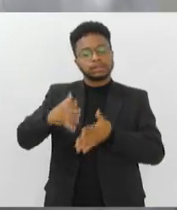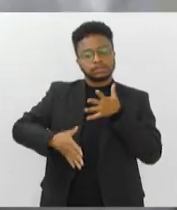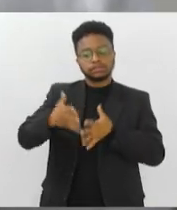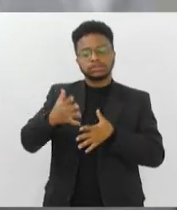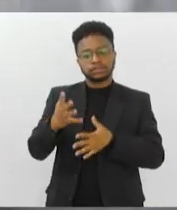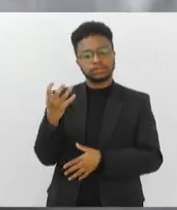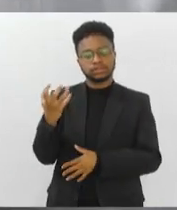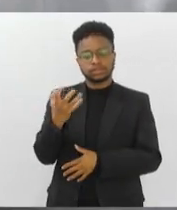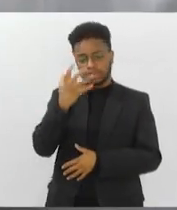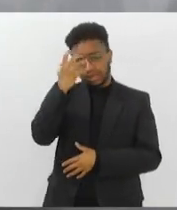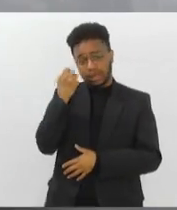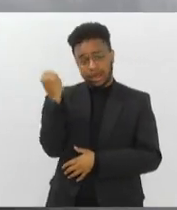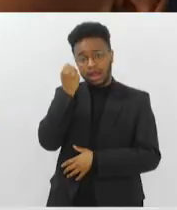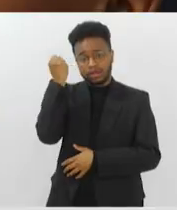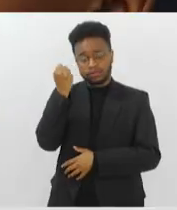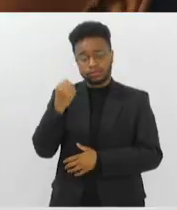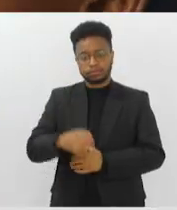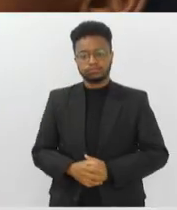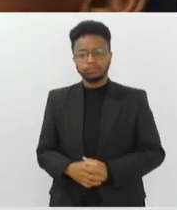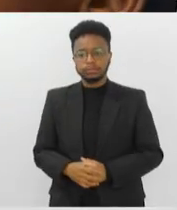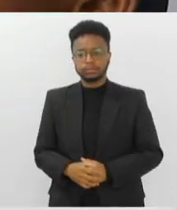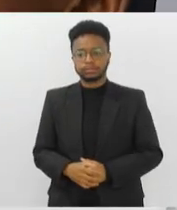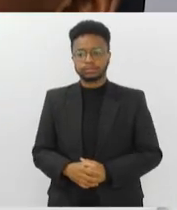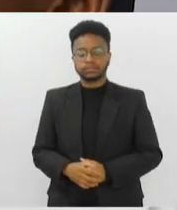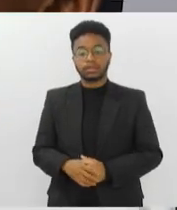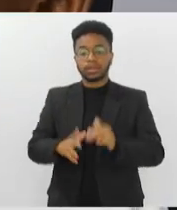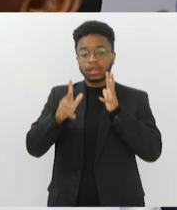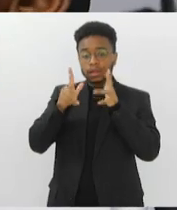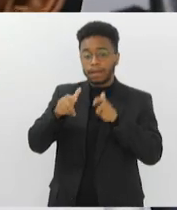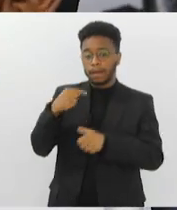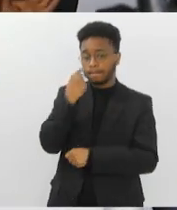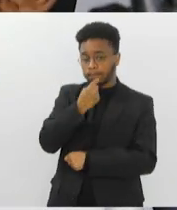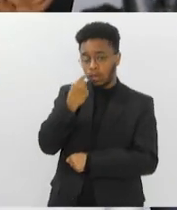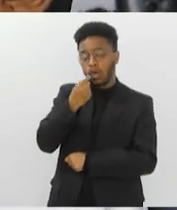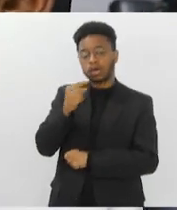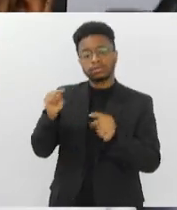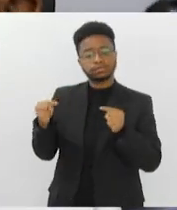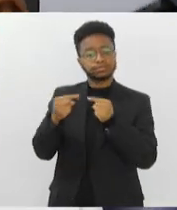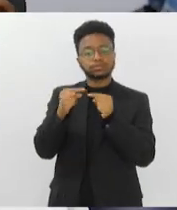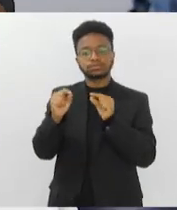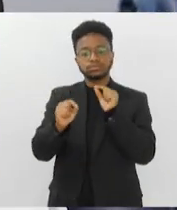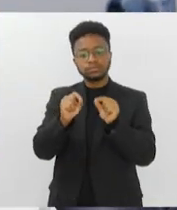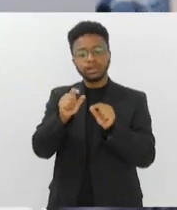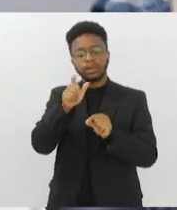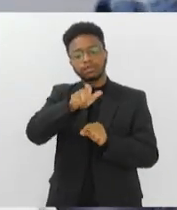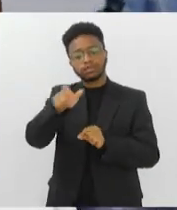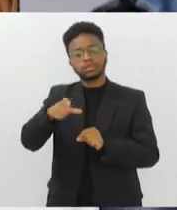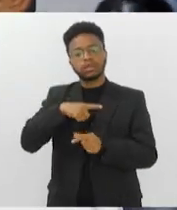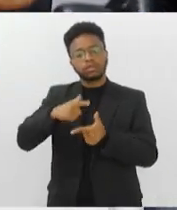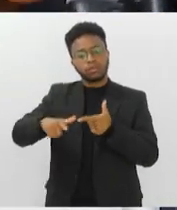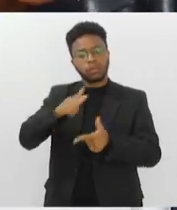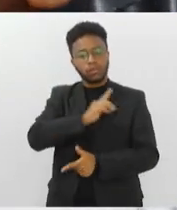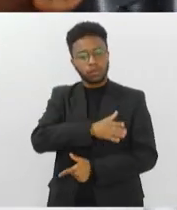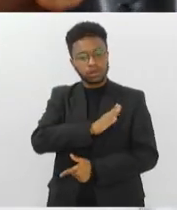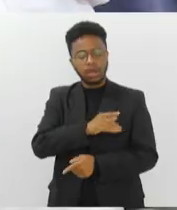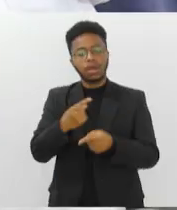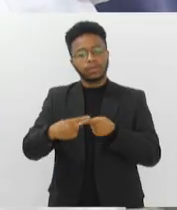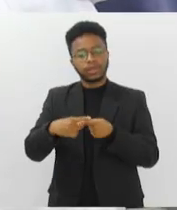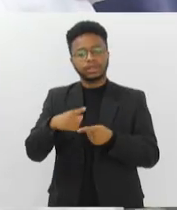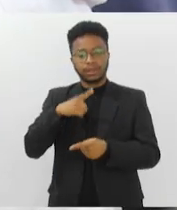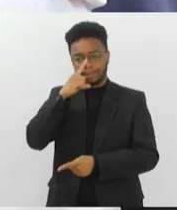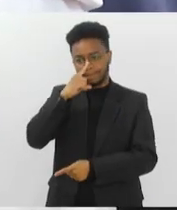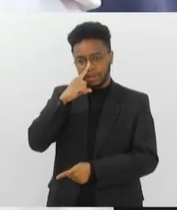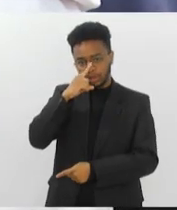a endocardite infecciosa. A higiene bucal adequada é fundamental para pacientes cardiopatas, pois eles têm maior risco